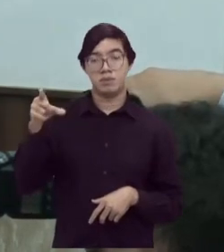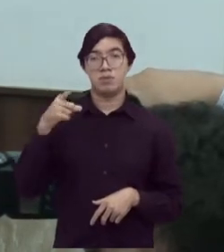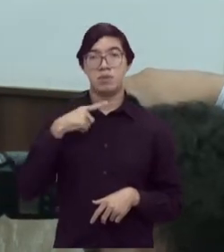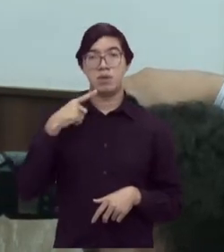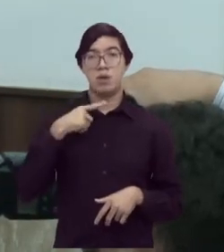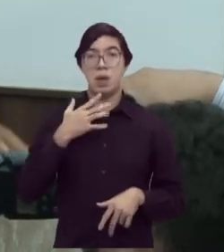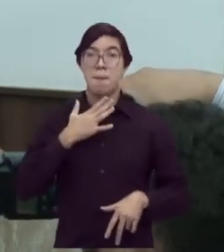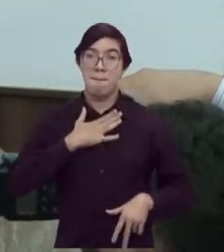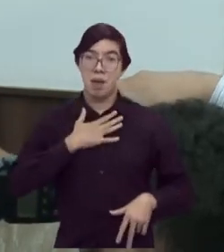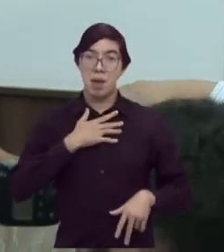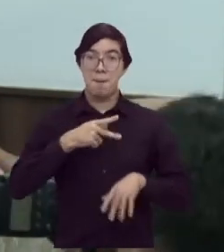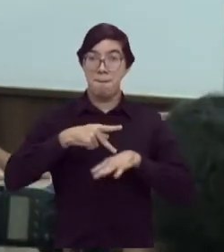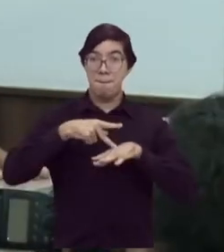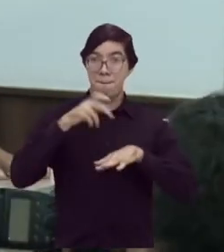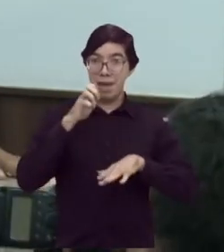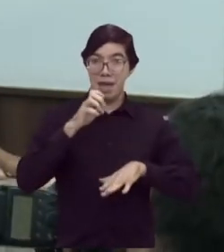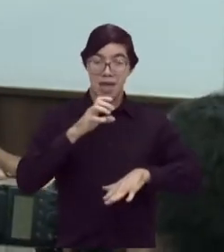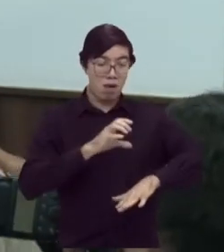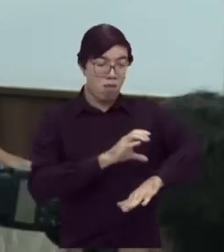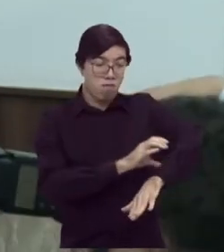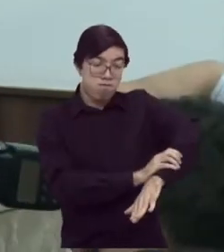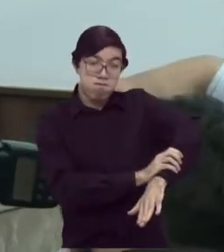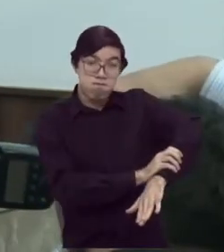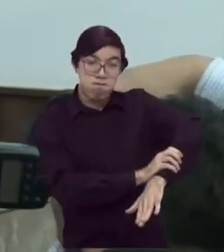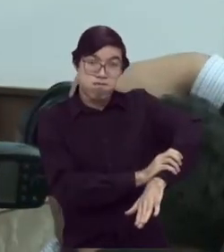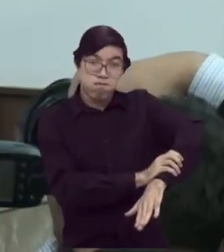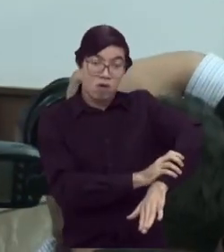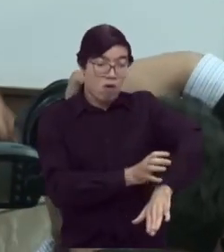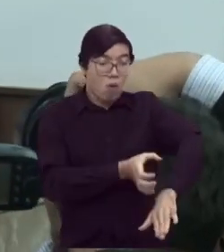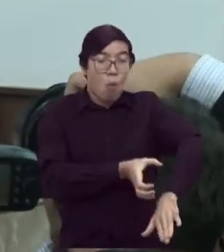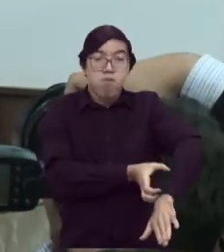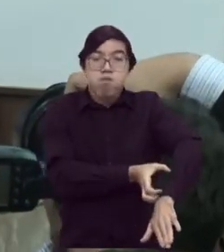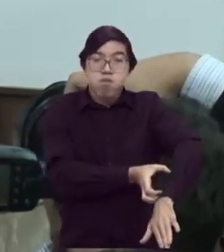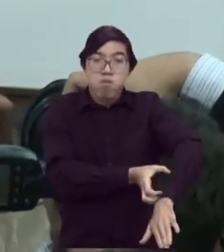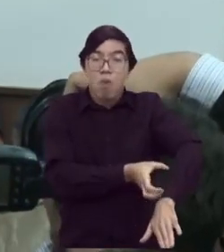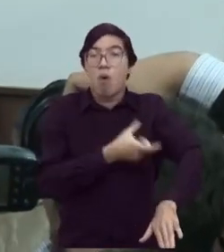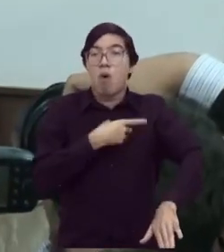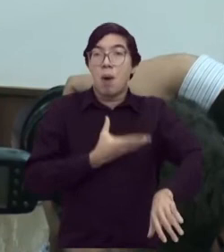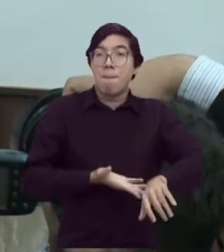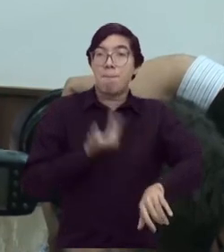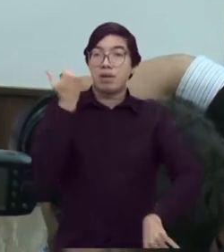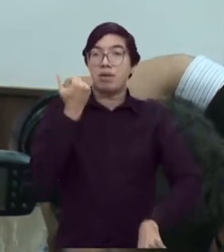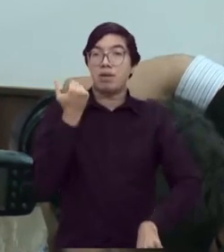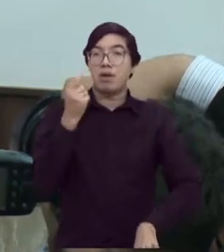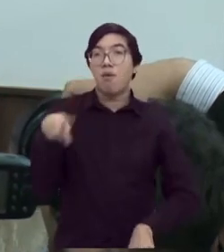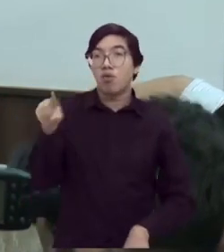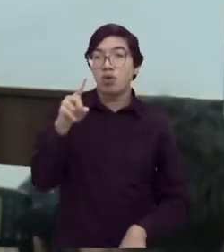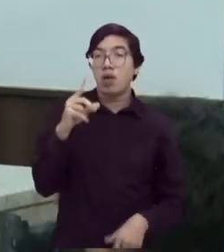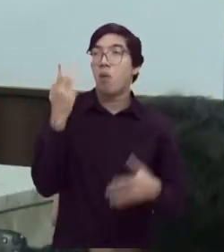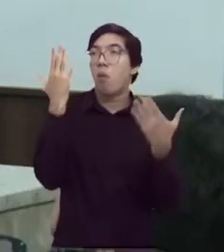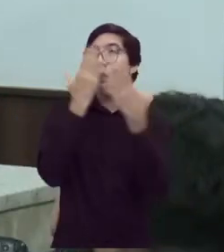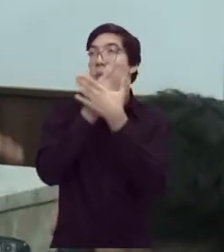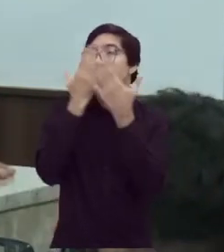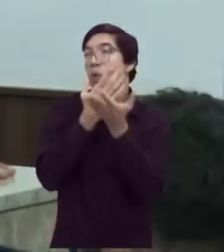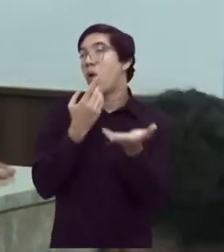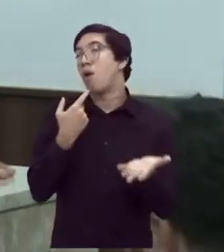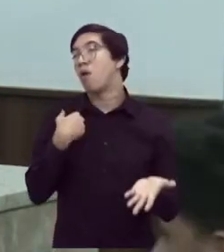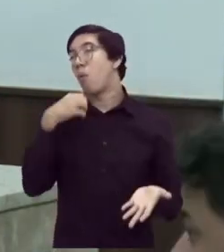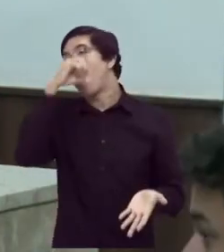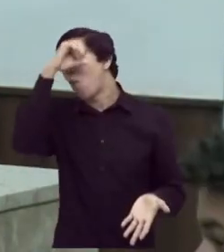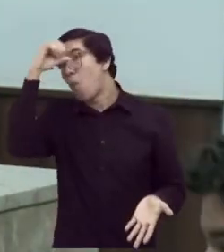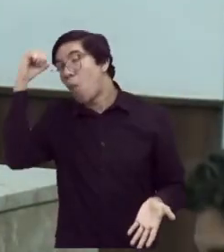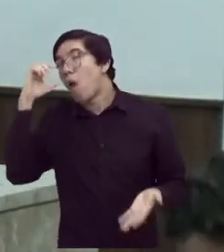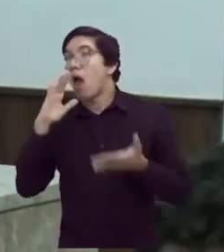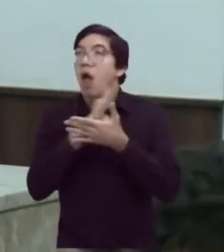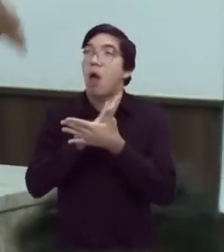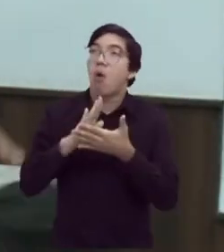Que ainda hoje eu estou de tornozeleira. Muitos talvez não saibam. E eu fico lamentando,